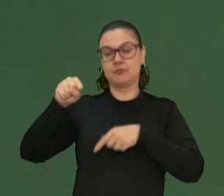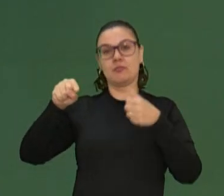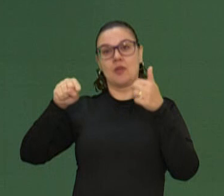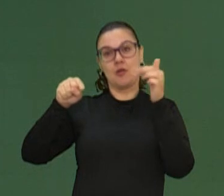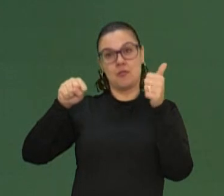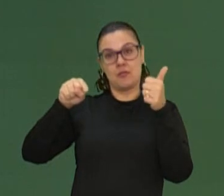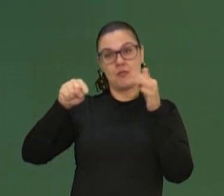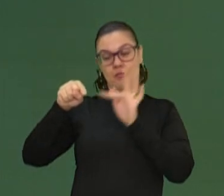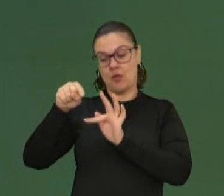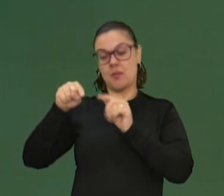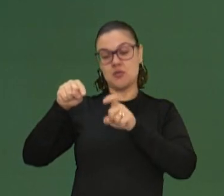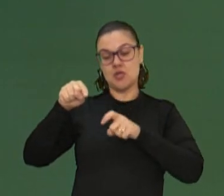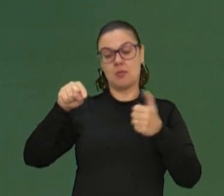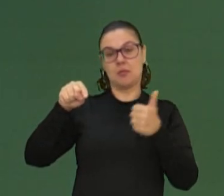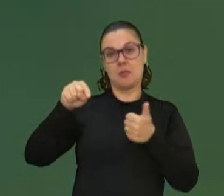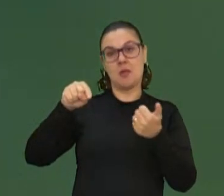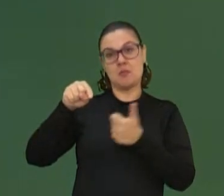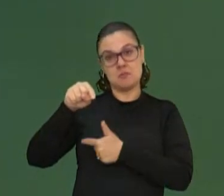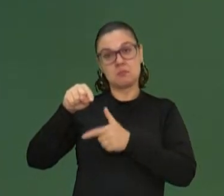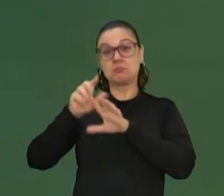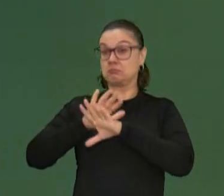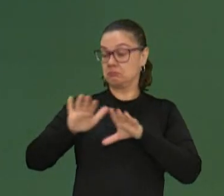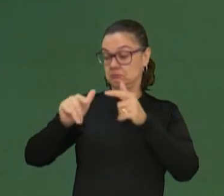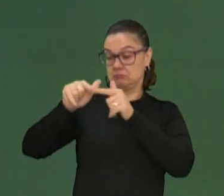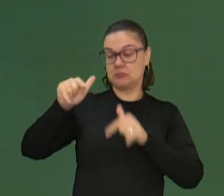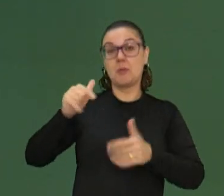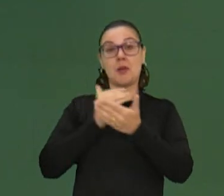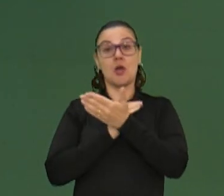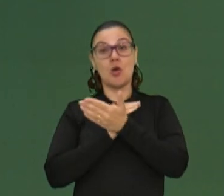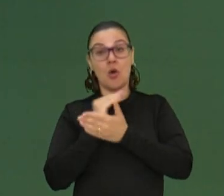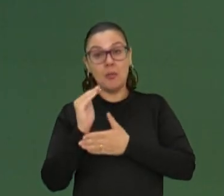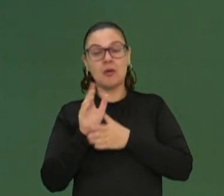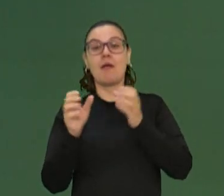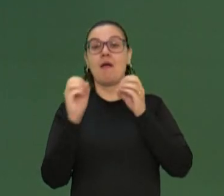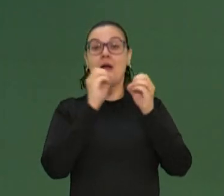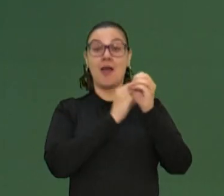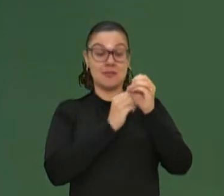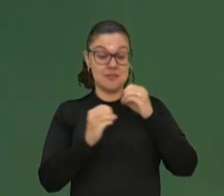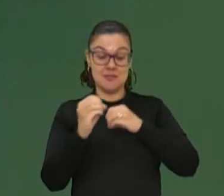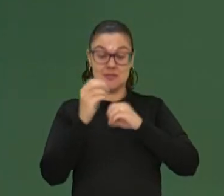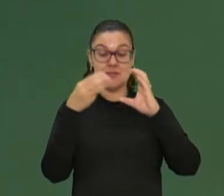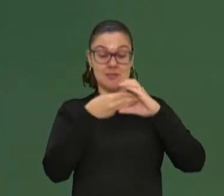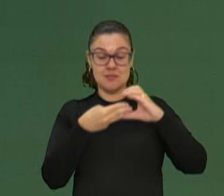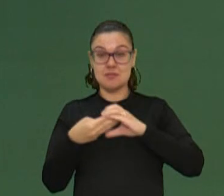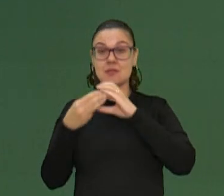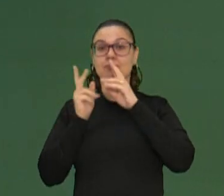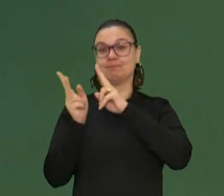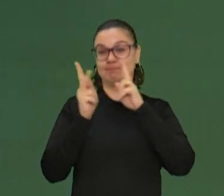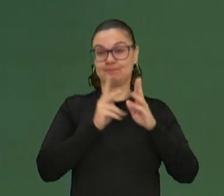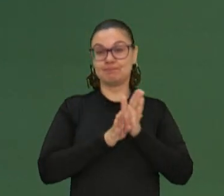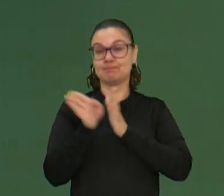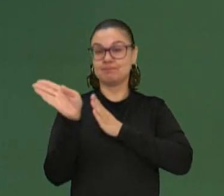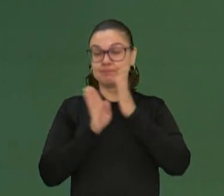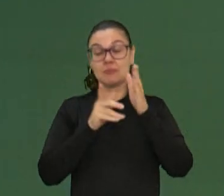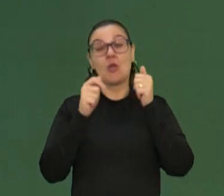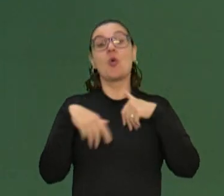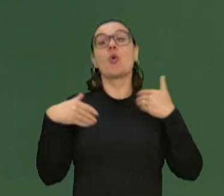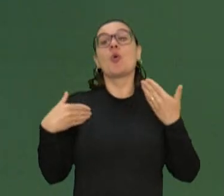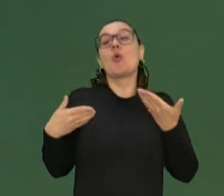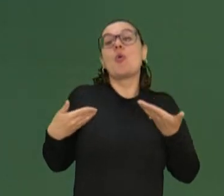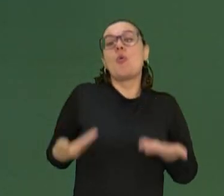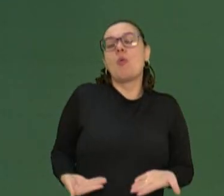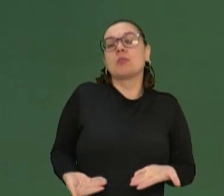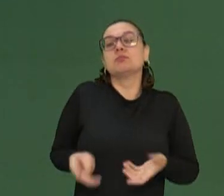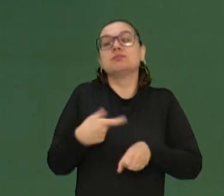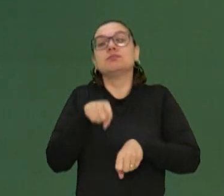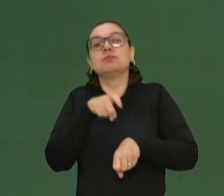secundário. Mas no início da formação, os caminhos para surgirem as células são diversos. Então a gente tem que analisar que etapa da vida da planta